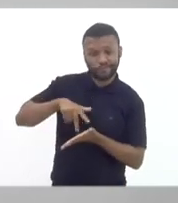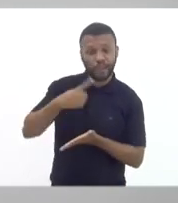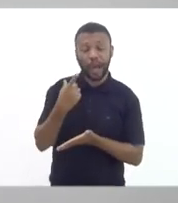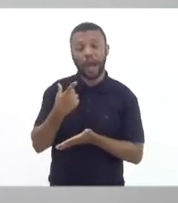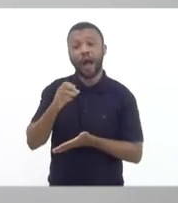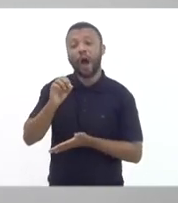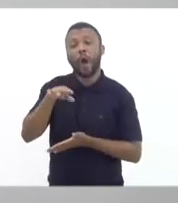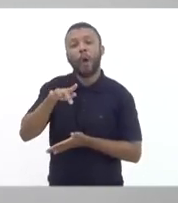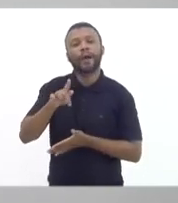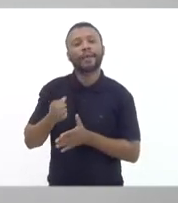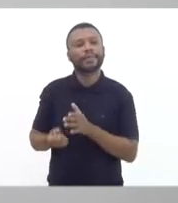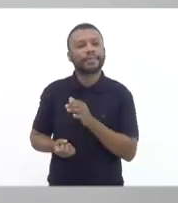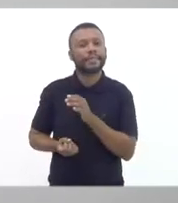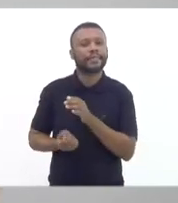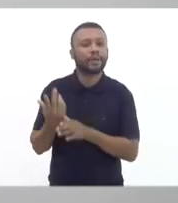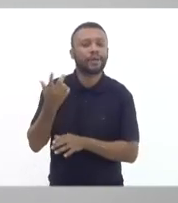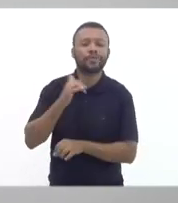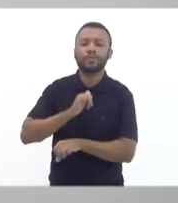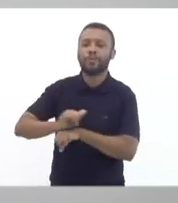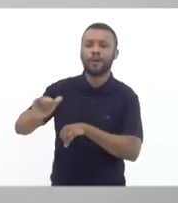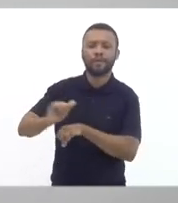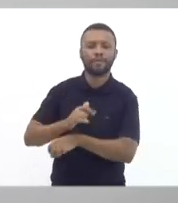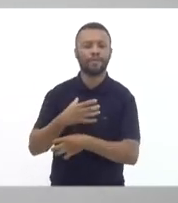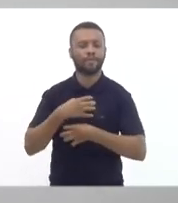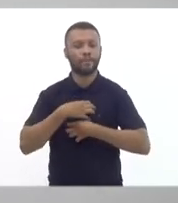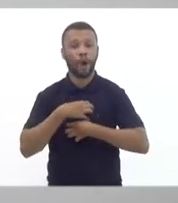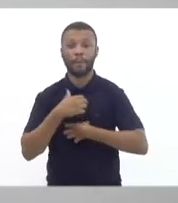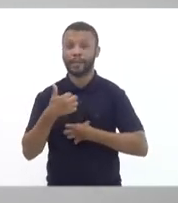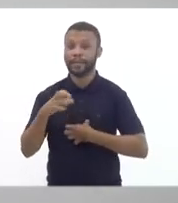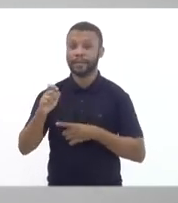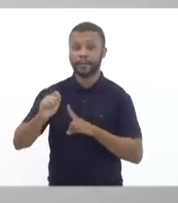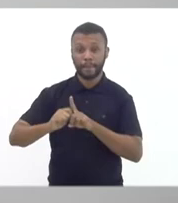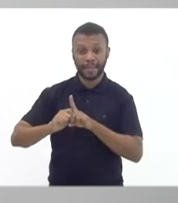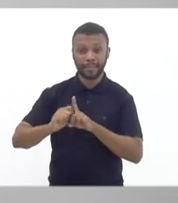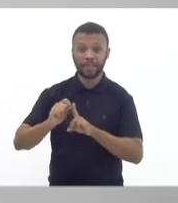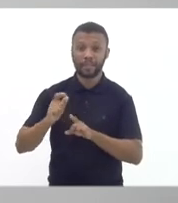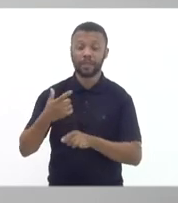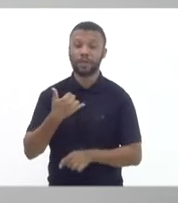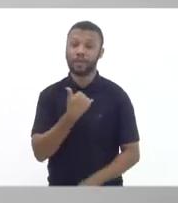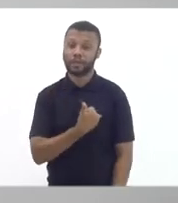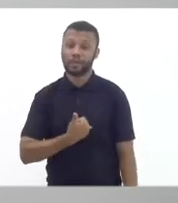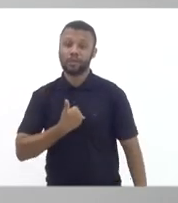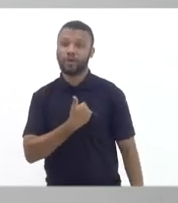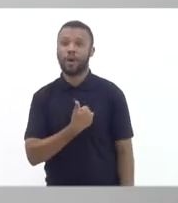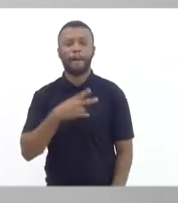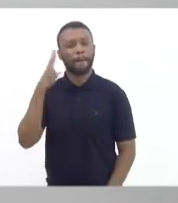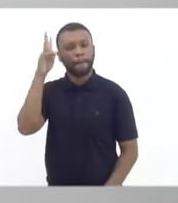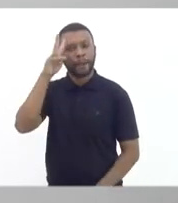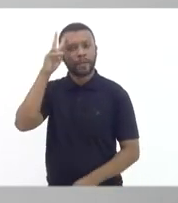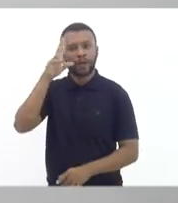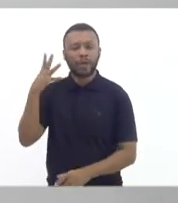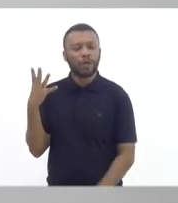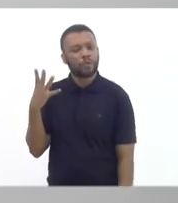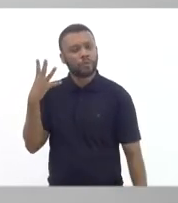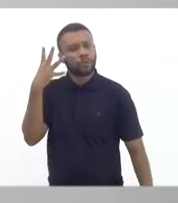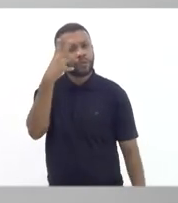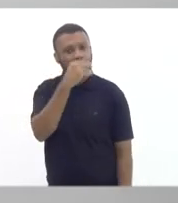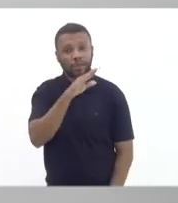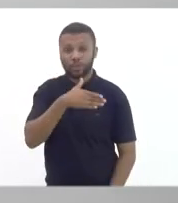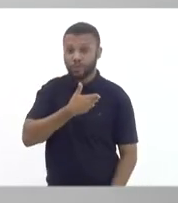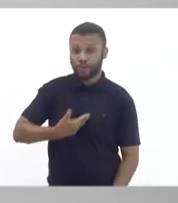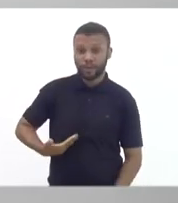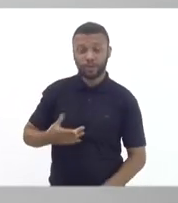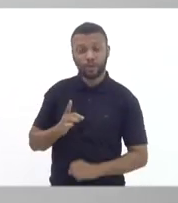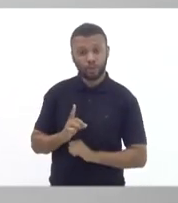roupa e construímos em 15 meses em São João de Meriti uma história muito linda no governo do Dr.